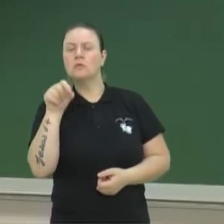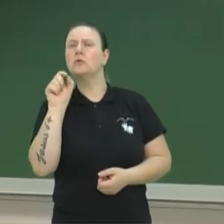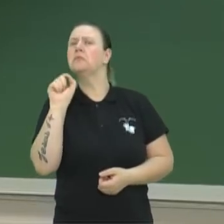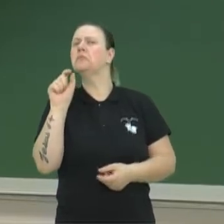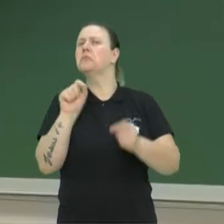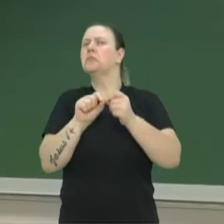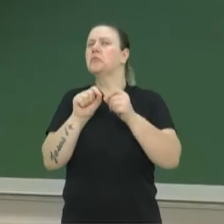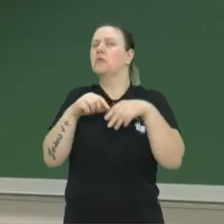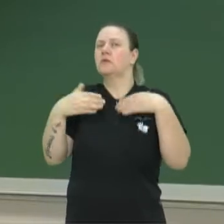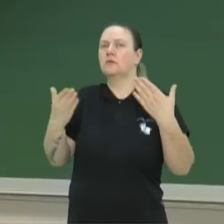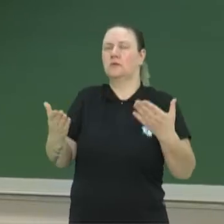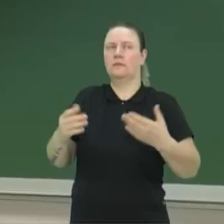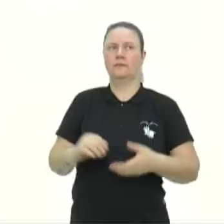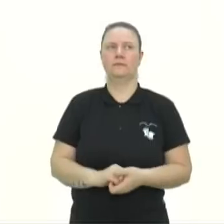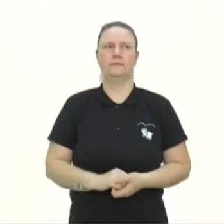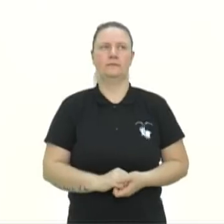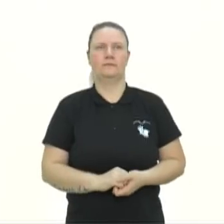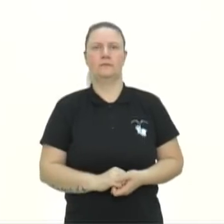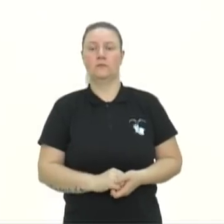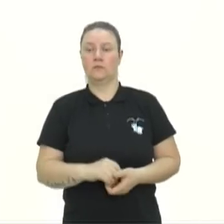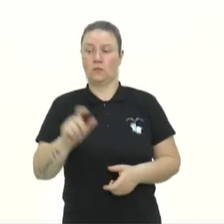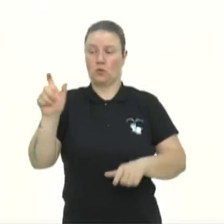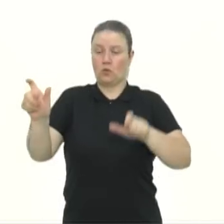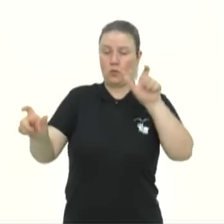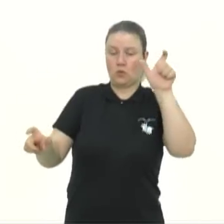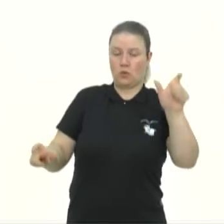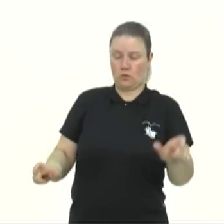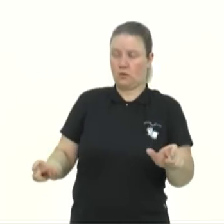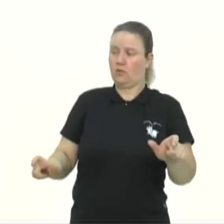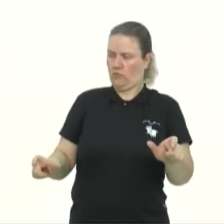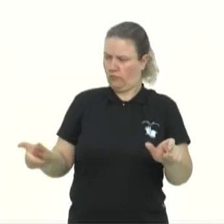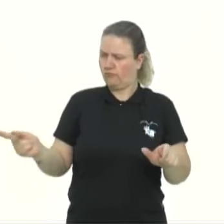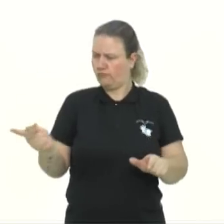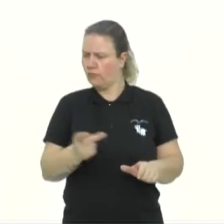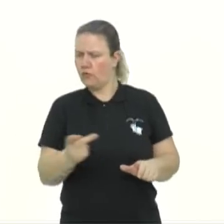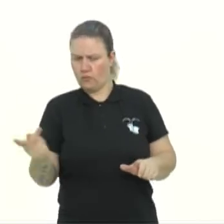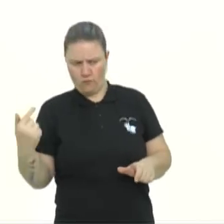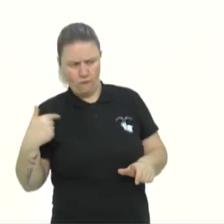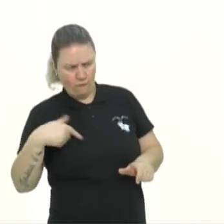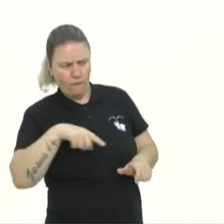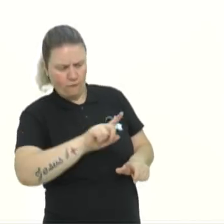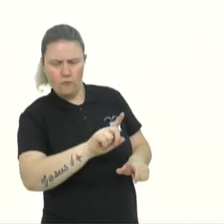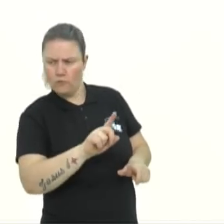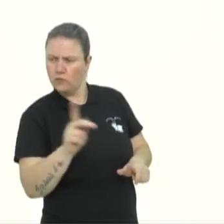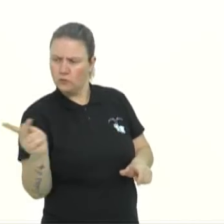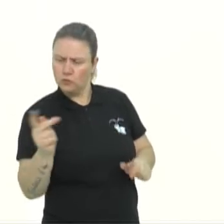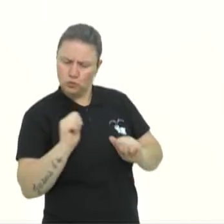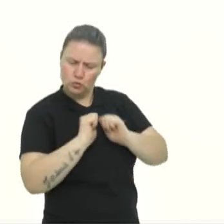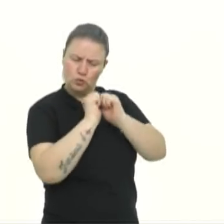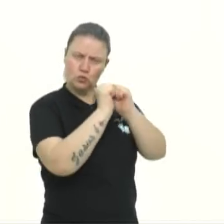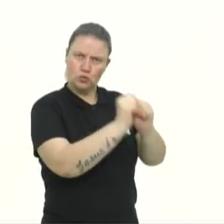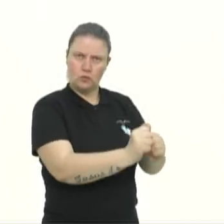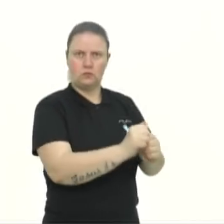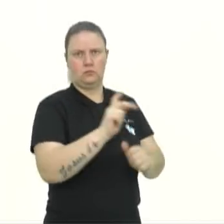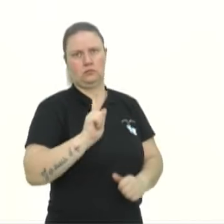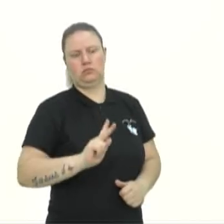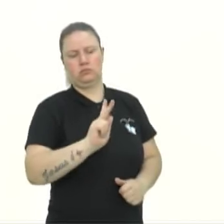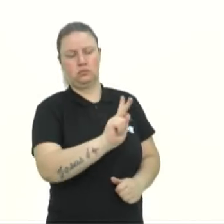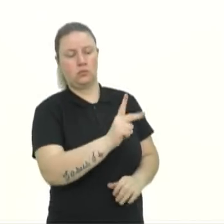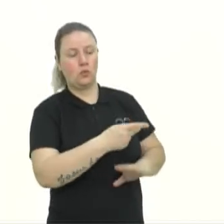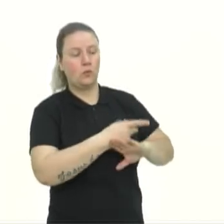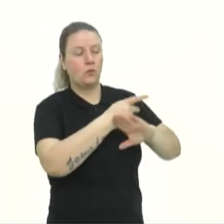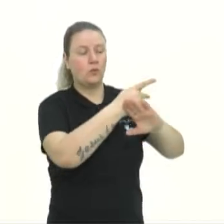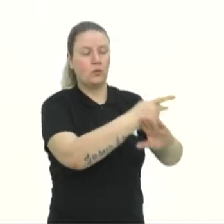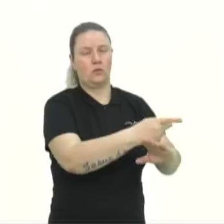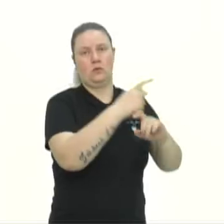Vejamos. Os personagens decidem ir até o hospital juntos, né?